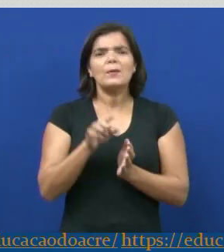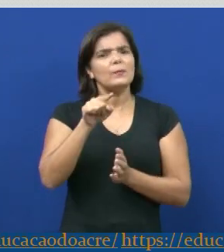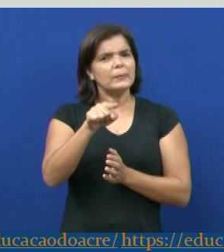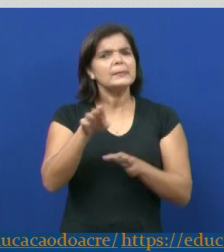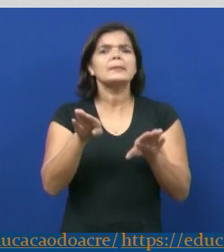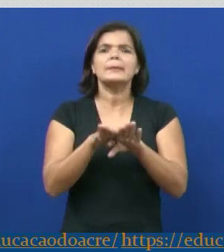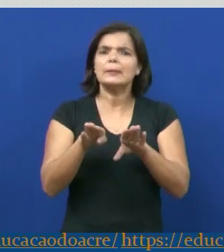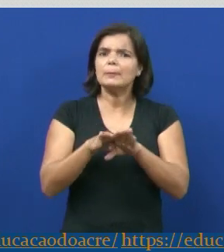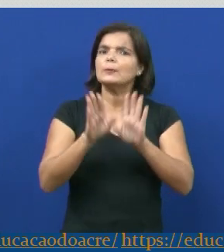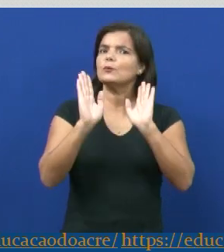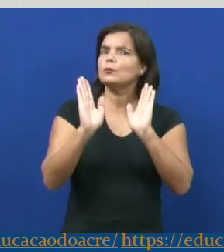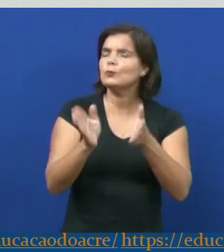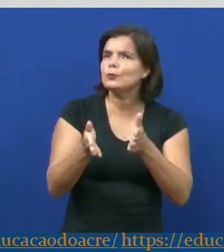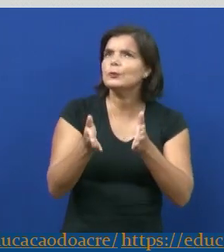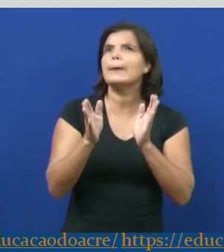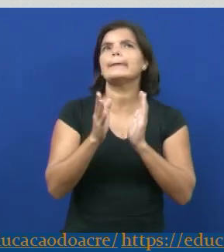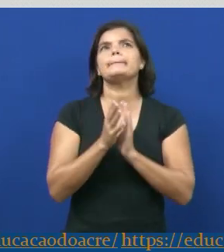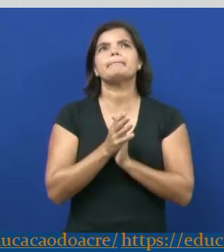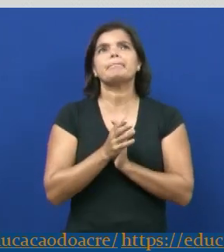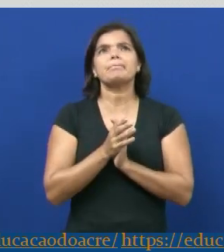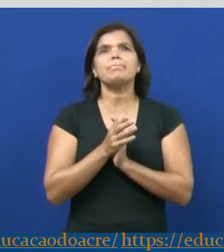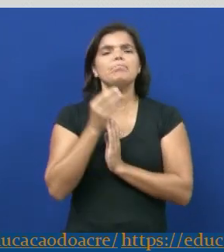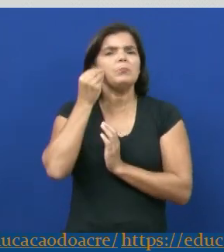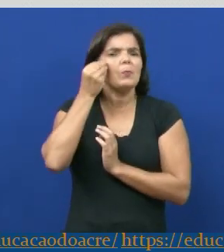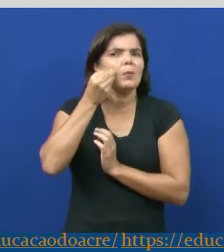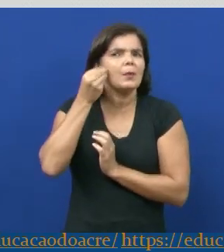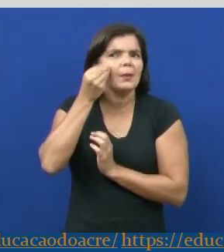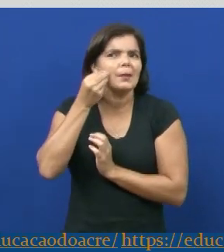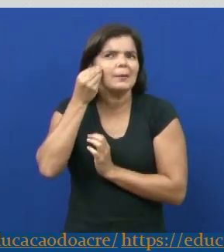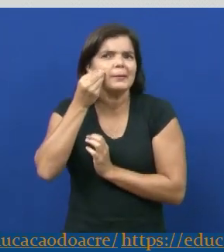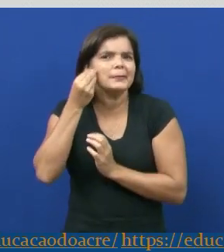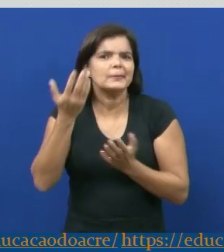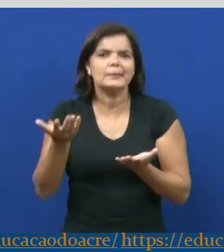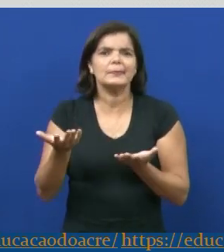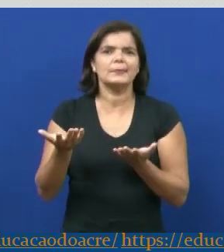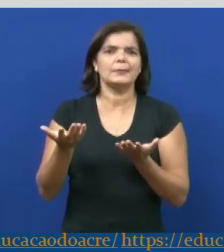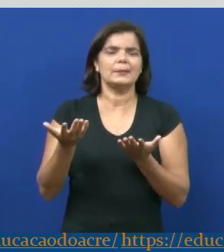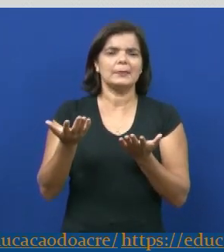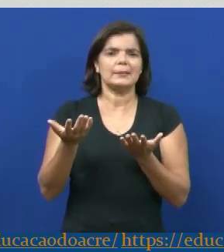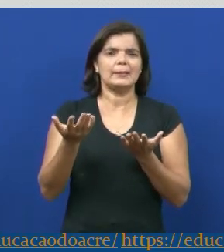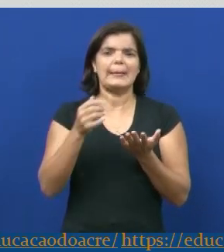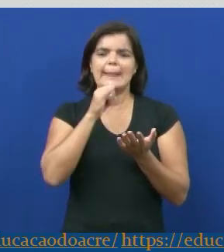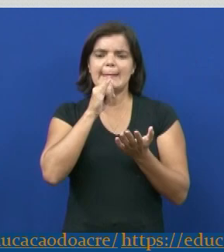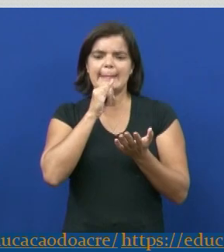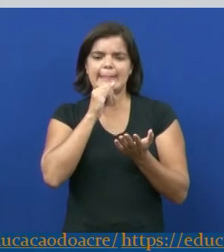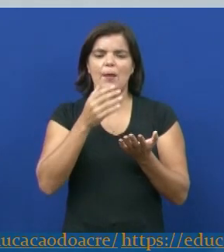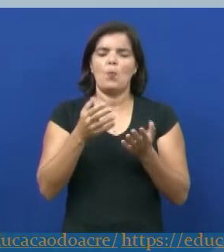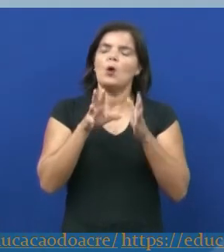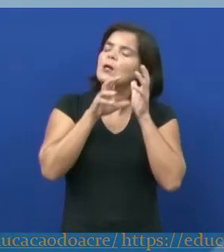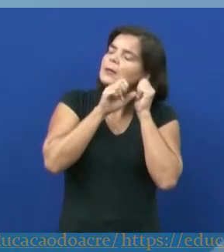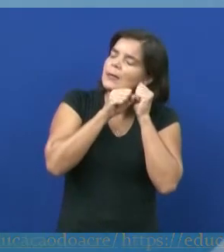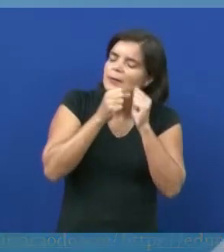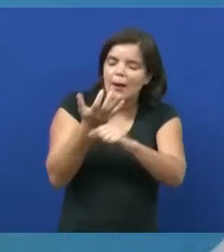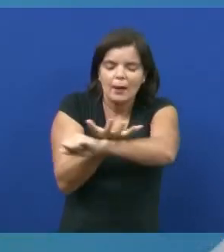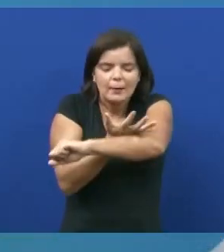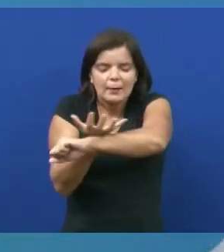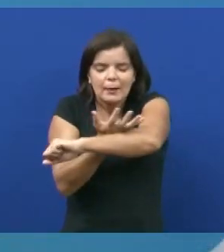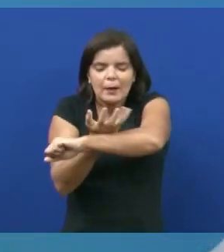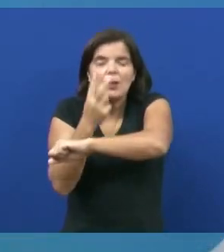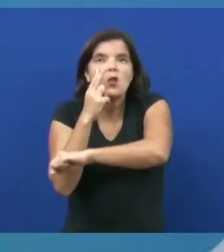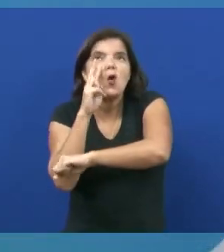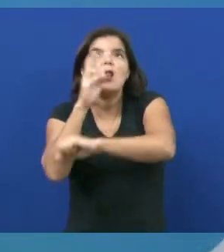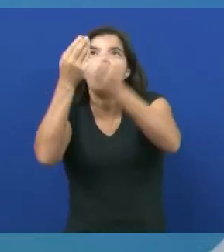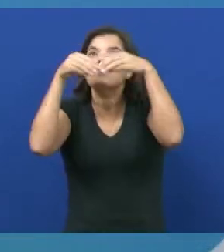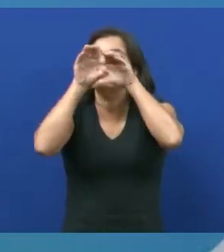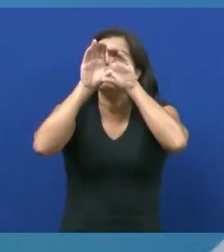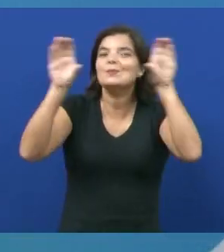Você também já fez a seguinte experiência de deitar-se na grama, olhar para o céu